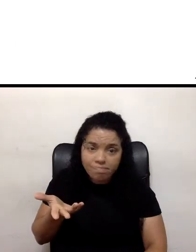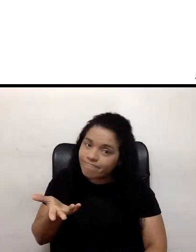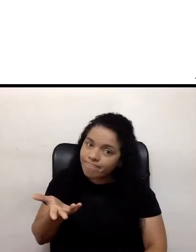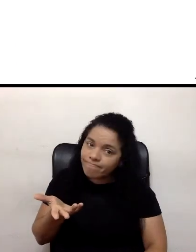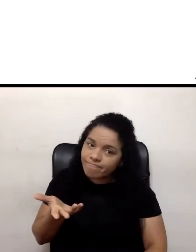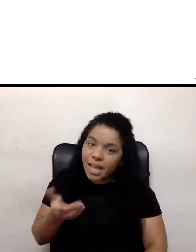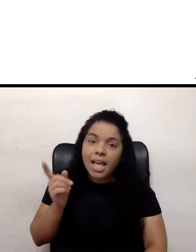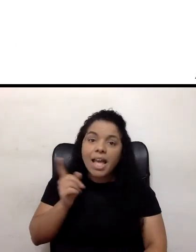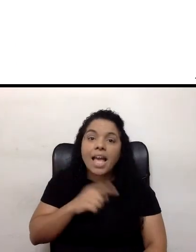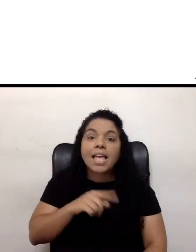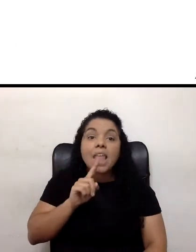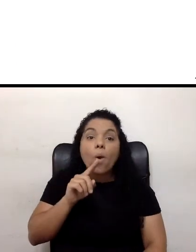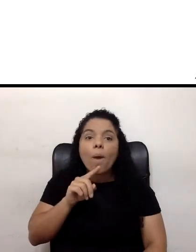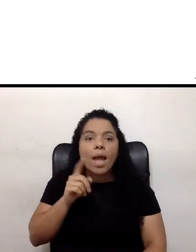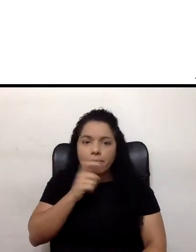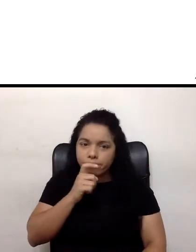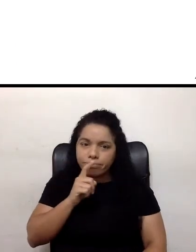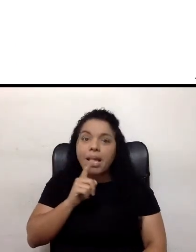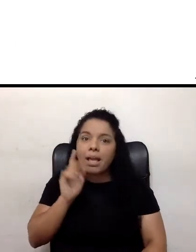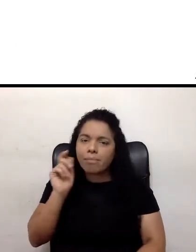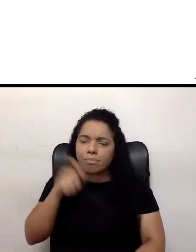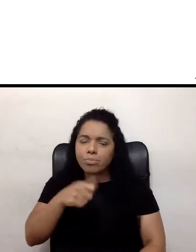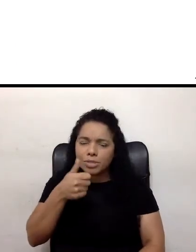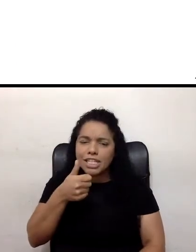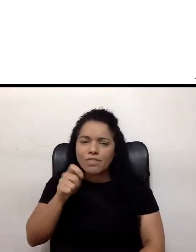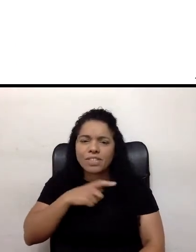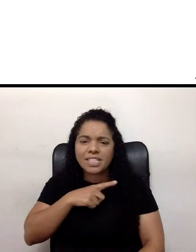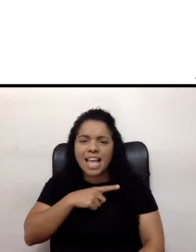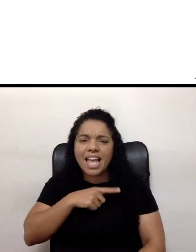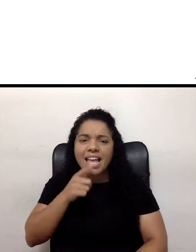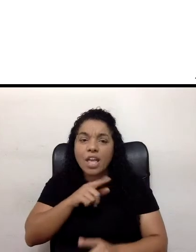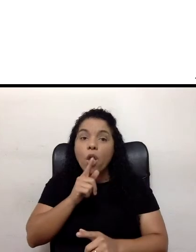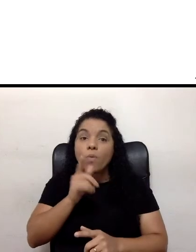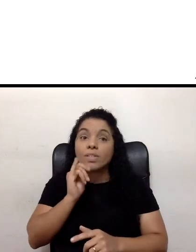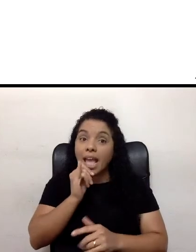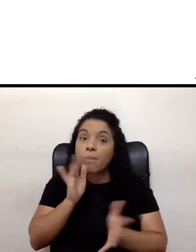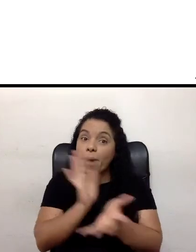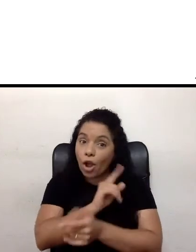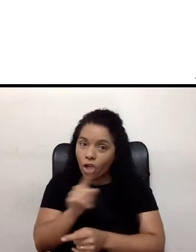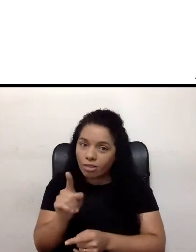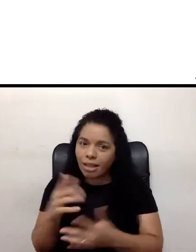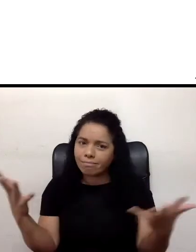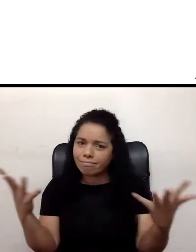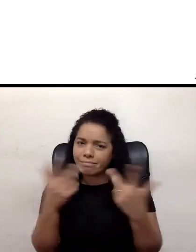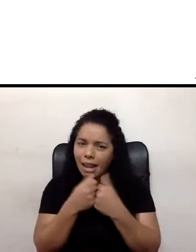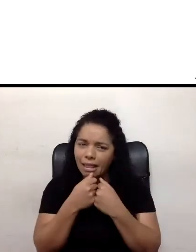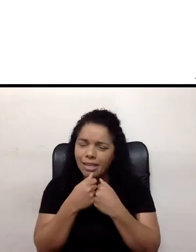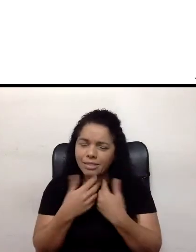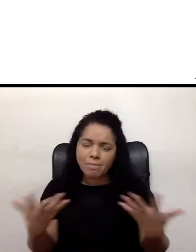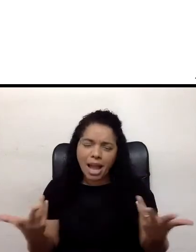Não é mito. É possível. Eu tenho um cenário para contar. É lindo,